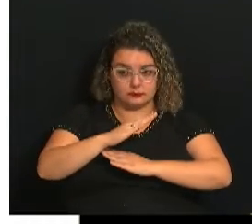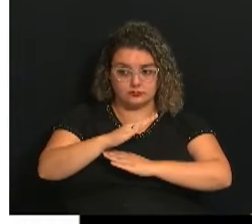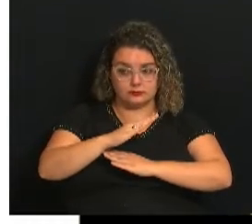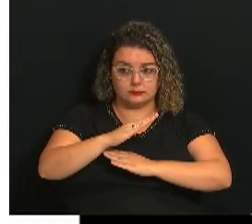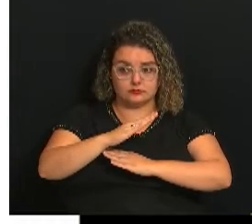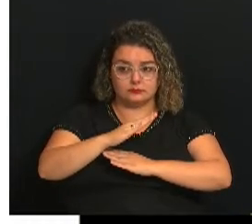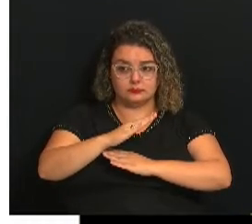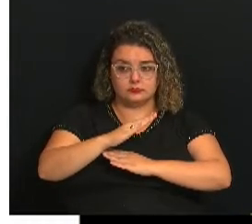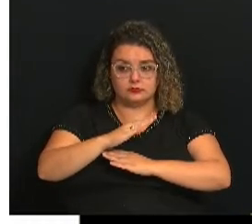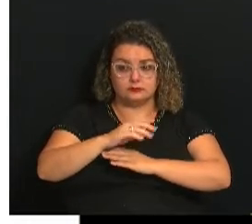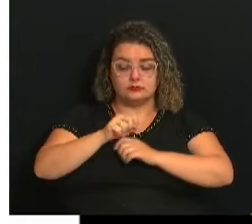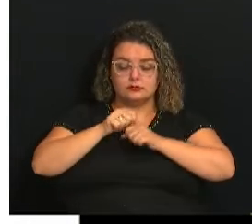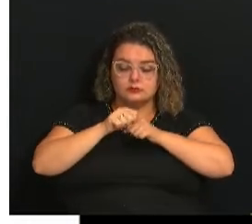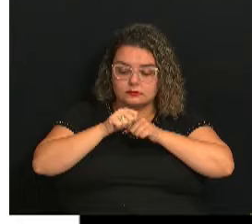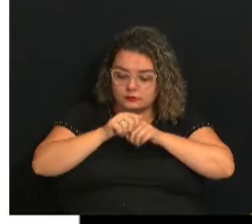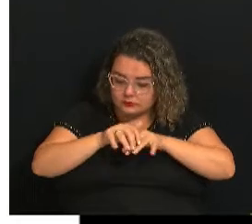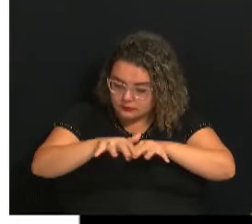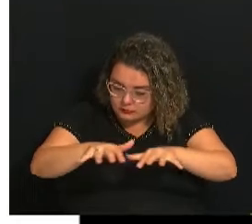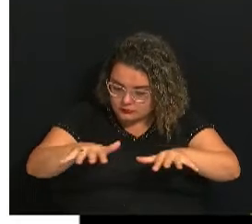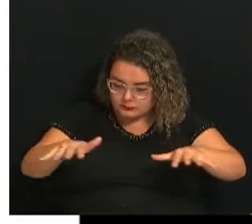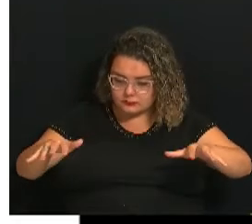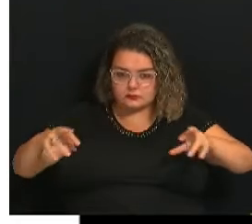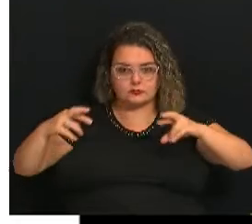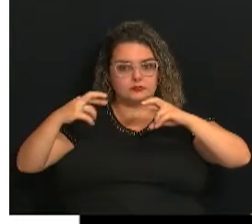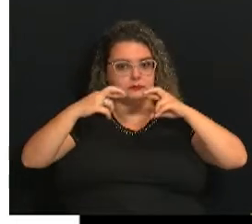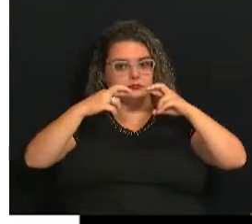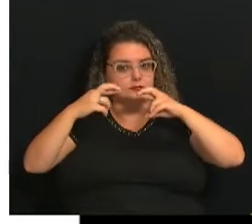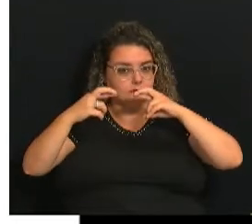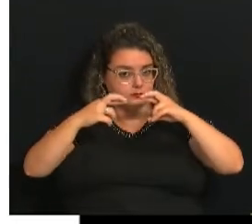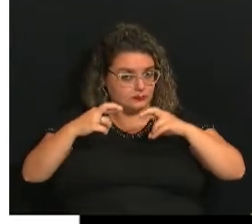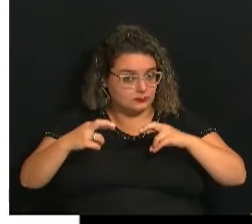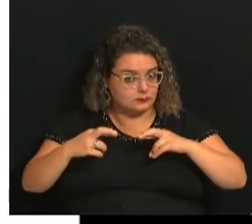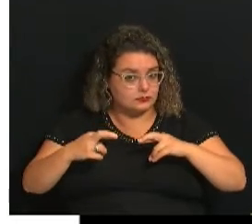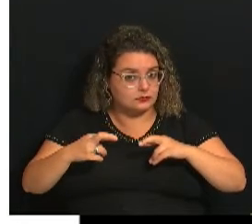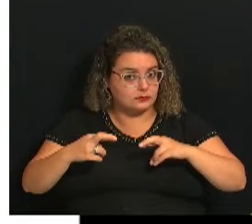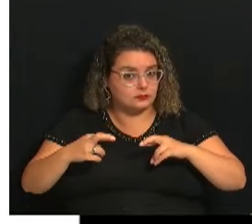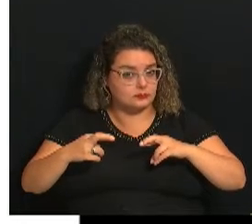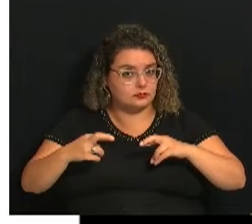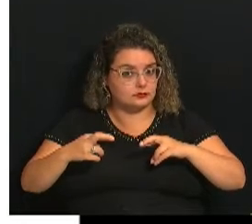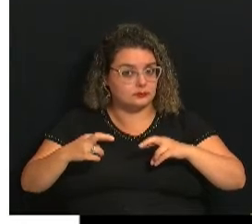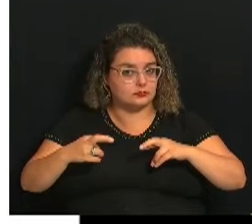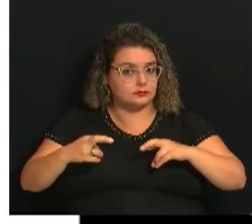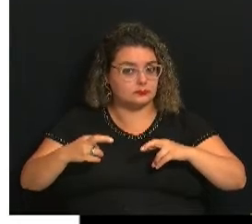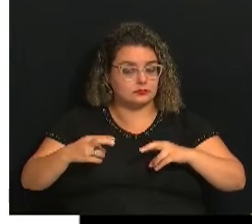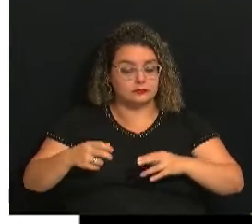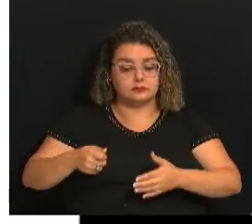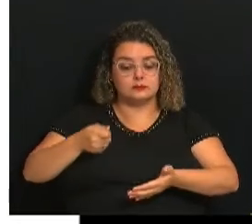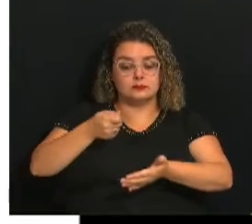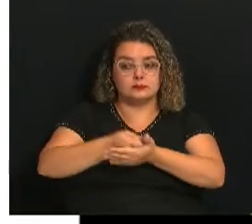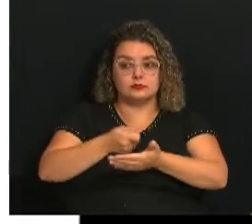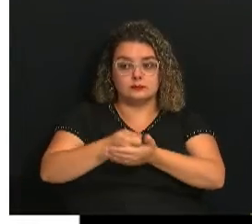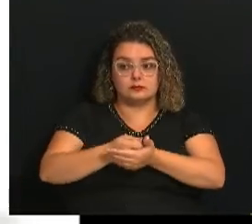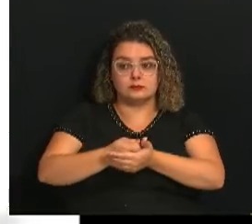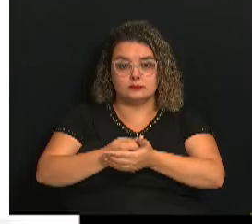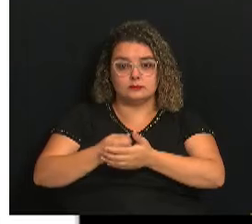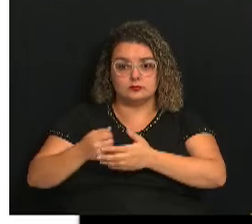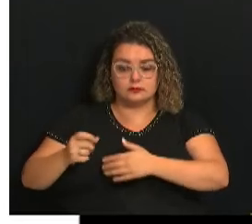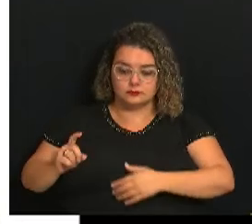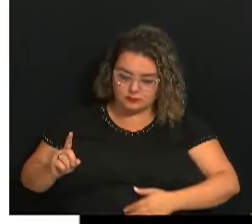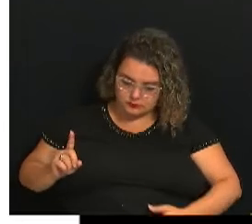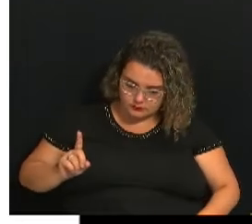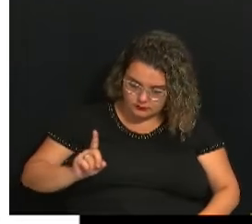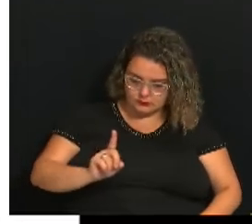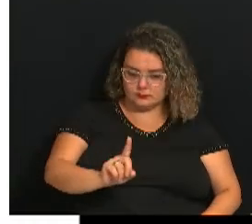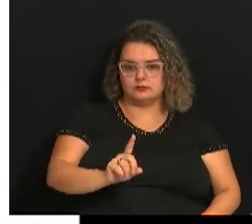ela amplie a fiscalização e uma presença mais efetiva